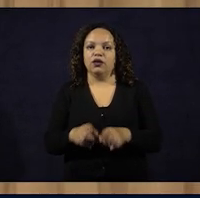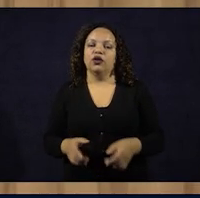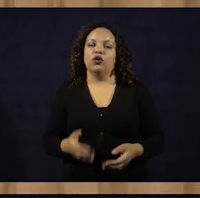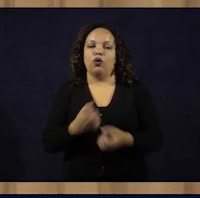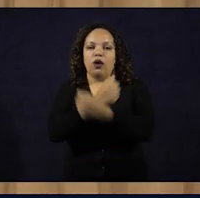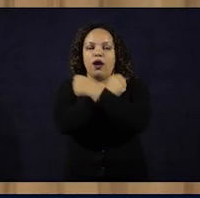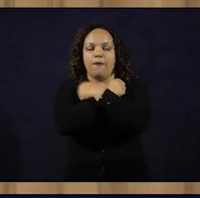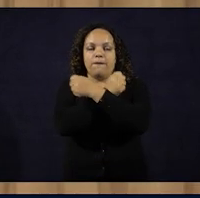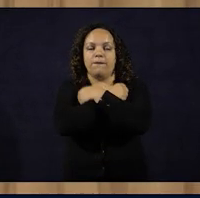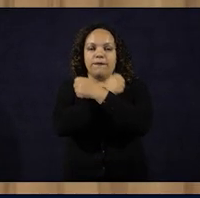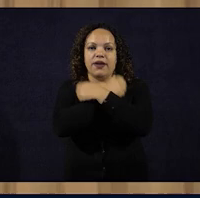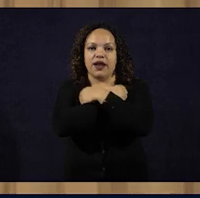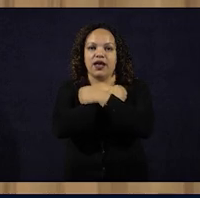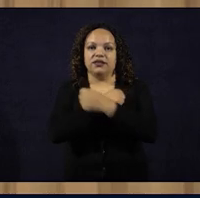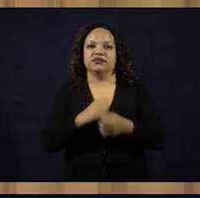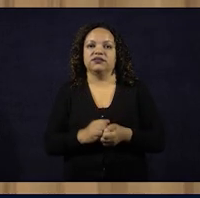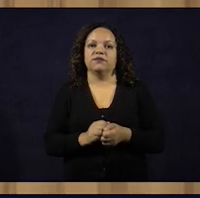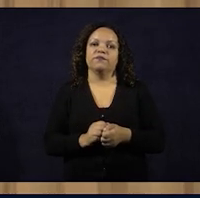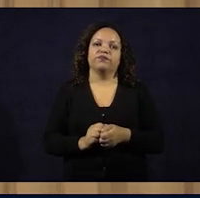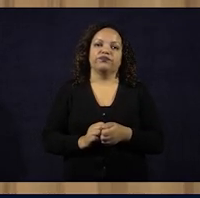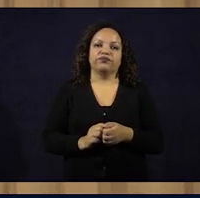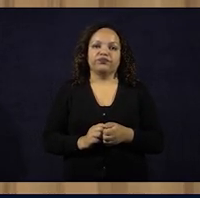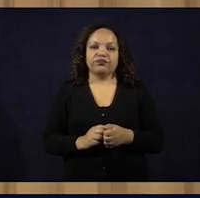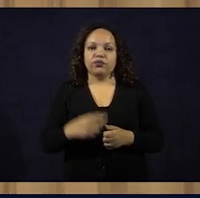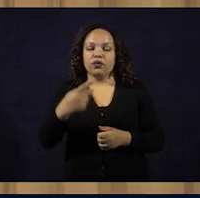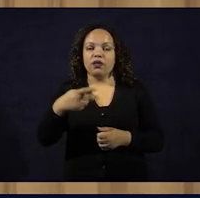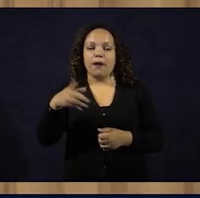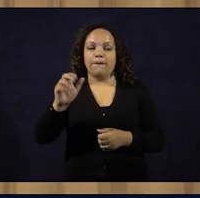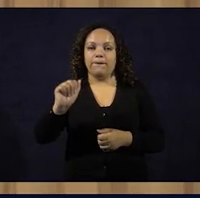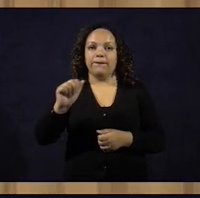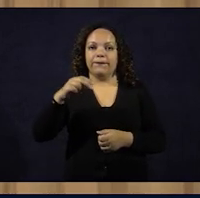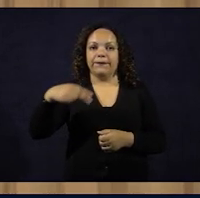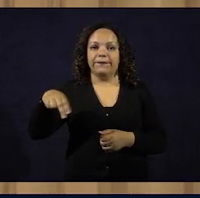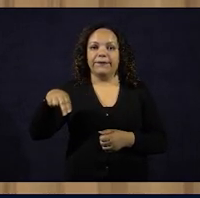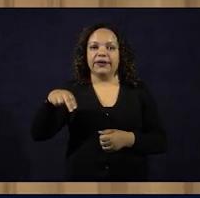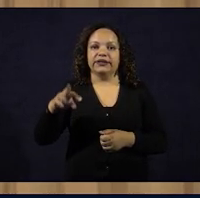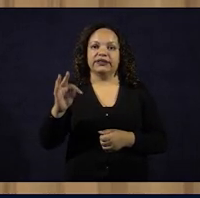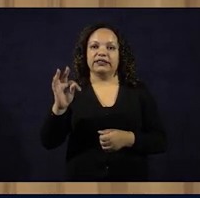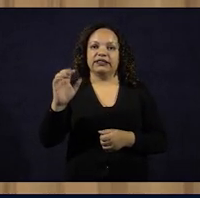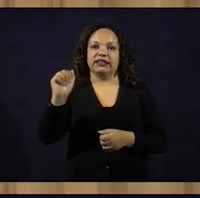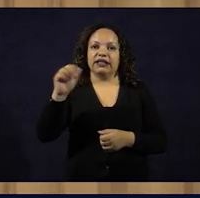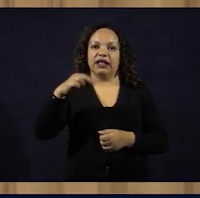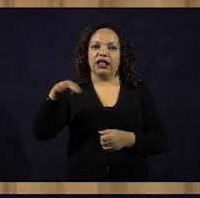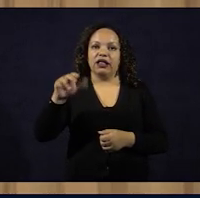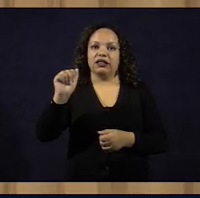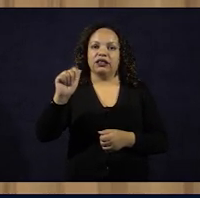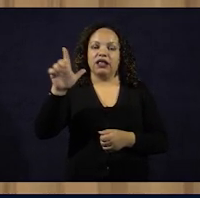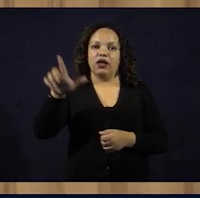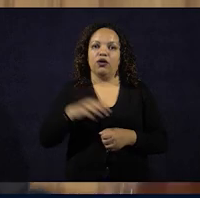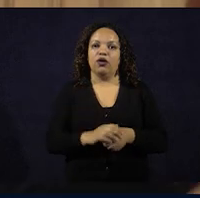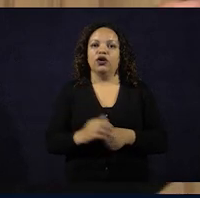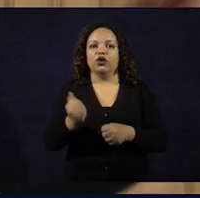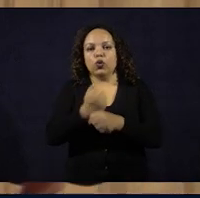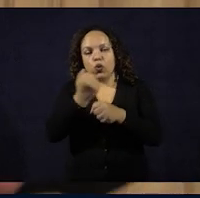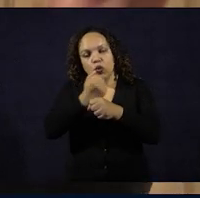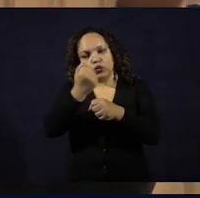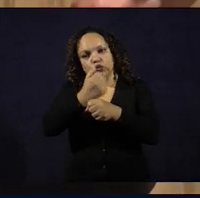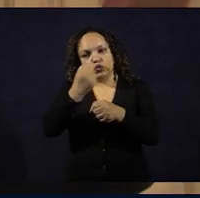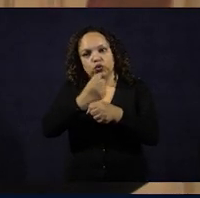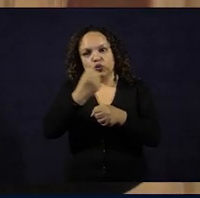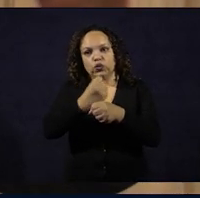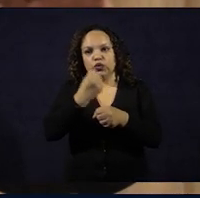a que tem uma uma parceria com a empresa 1.5 graus em que nós construímos